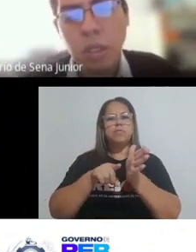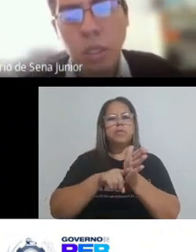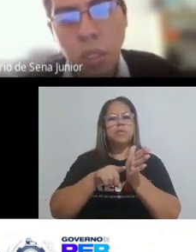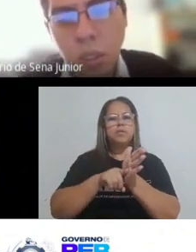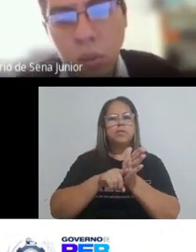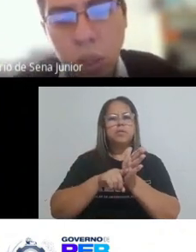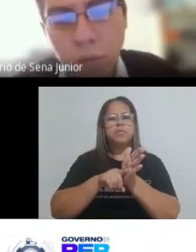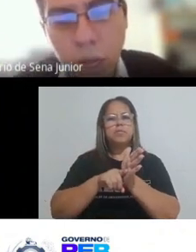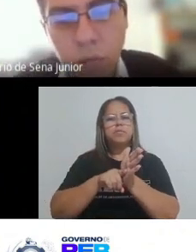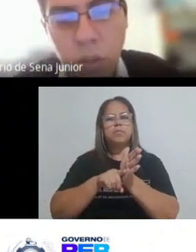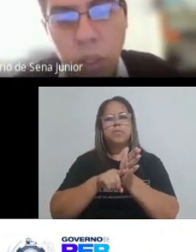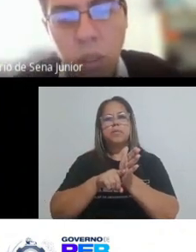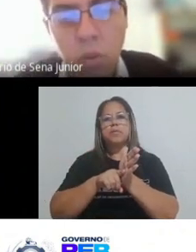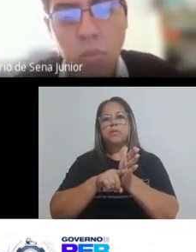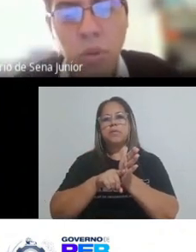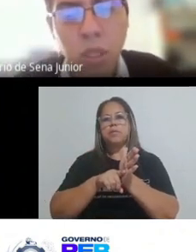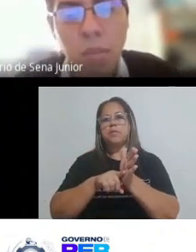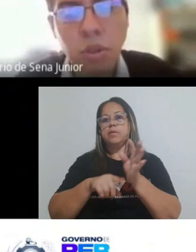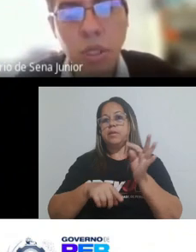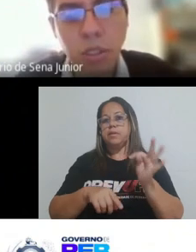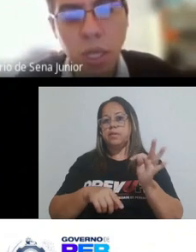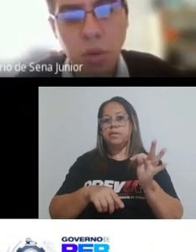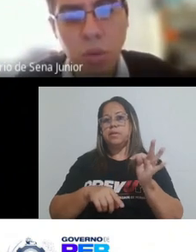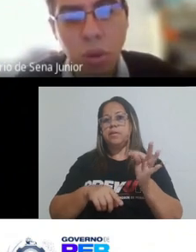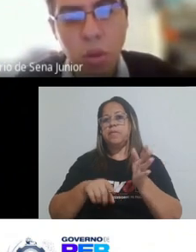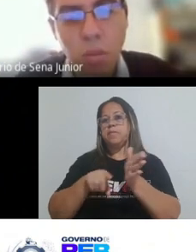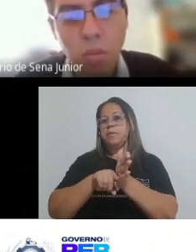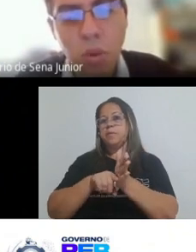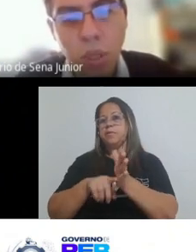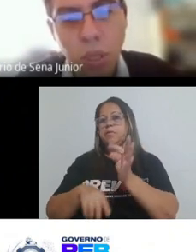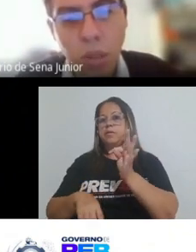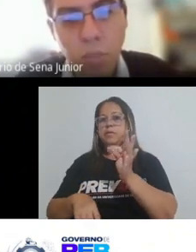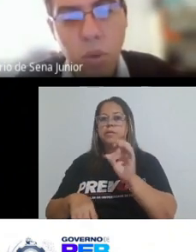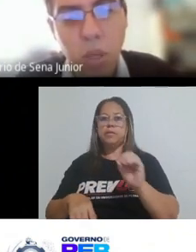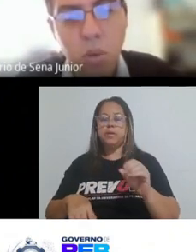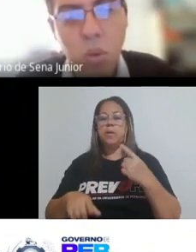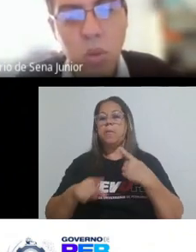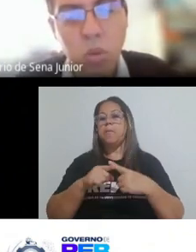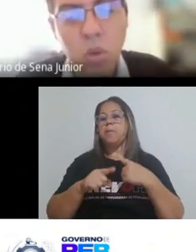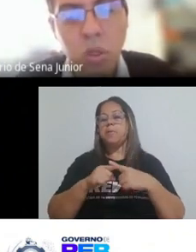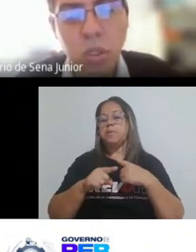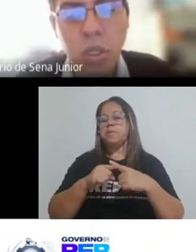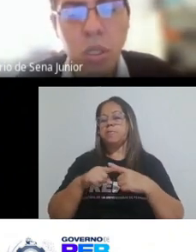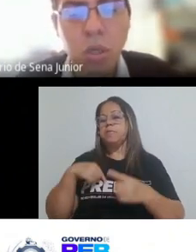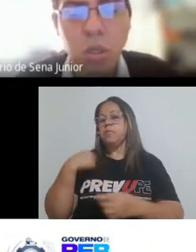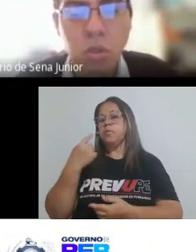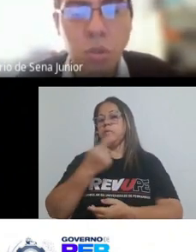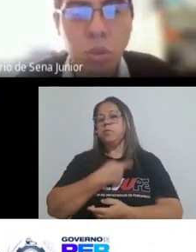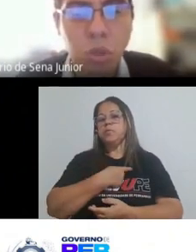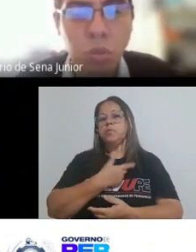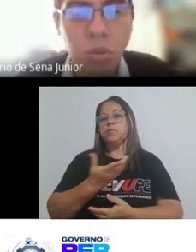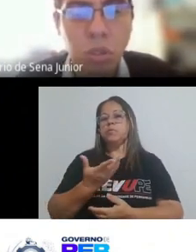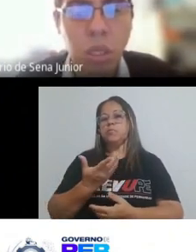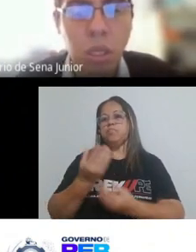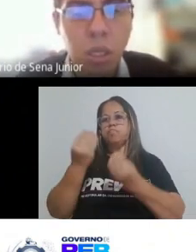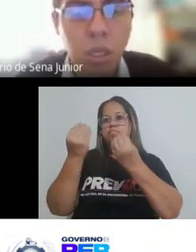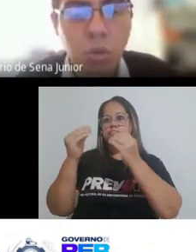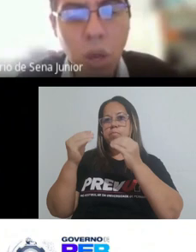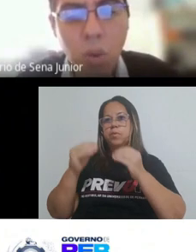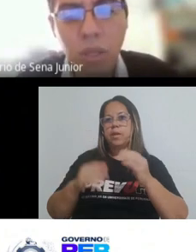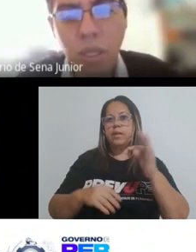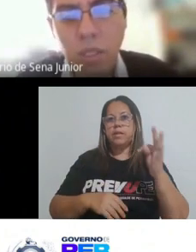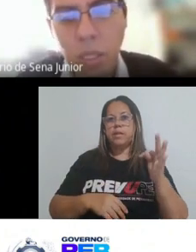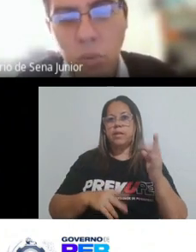instante, né, na variável T, por T menos T zero, por quê? Porque quando nós substituímos T